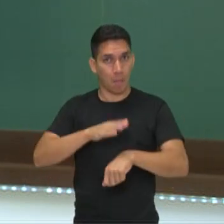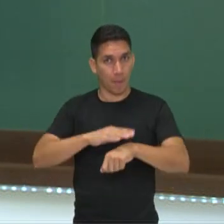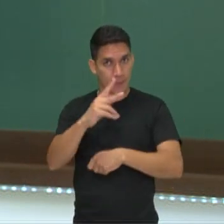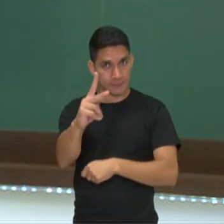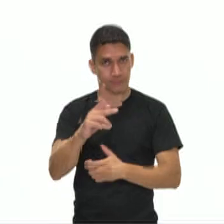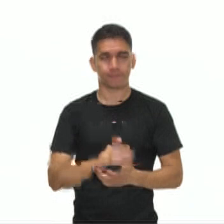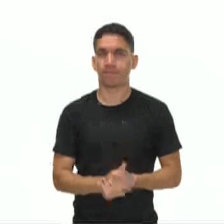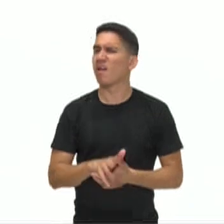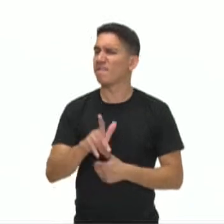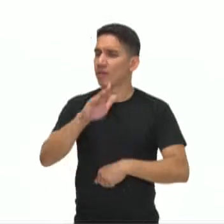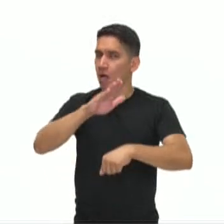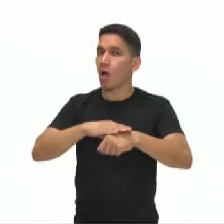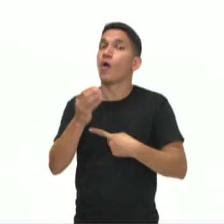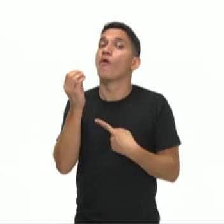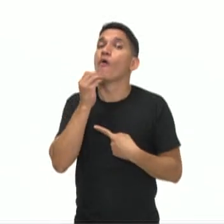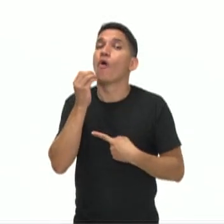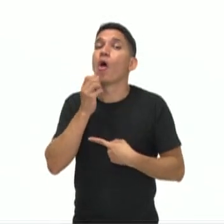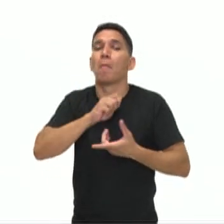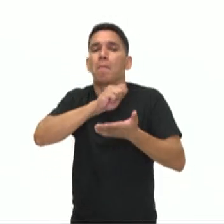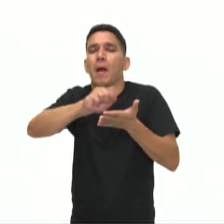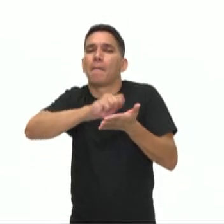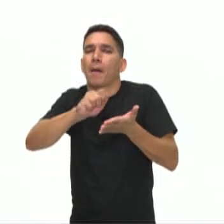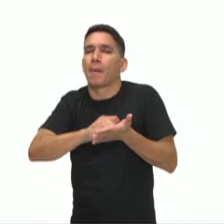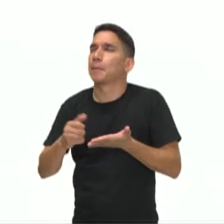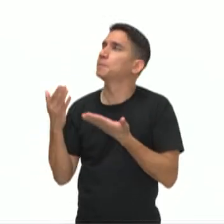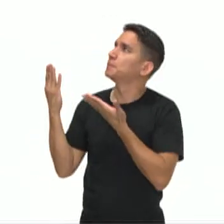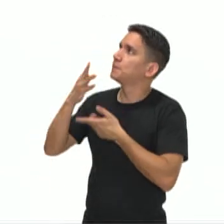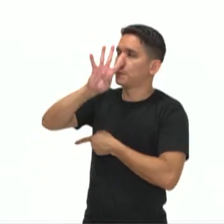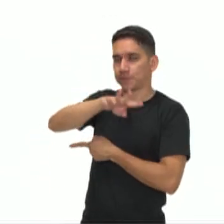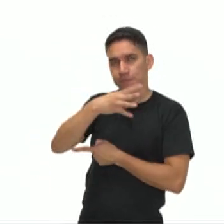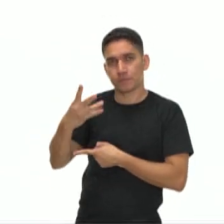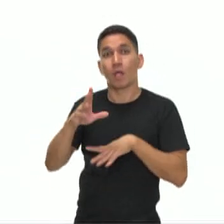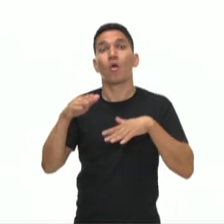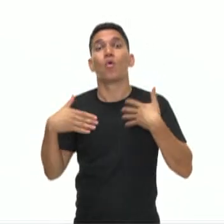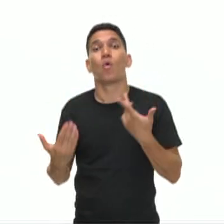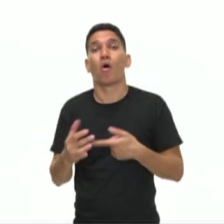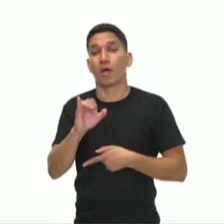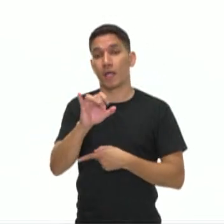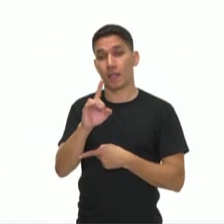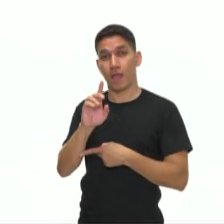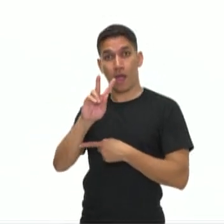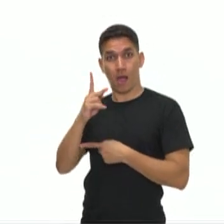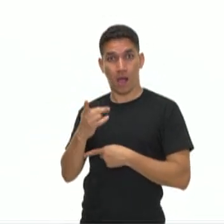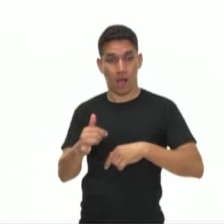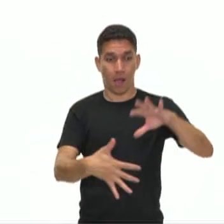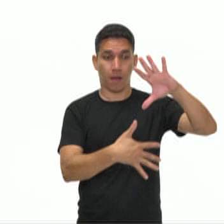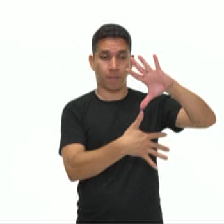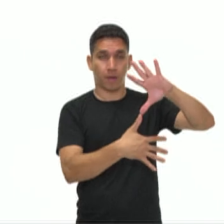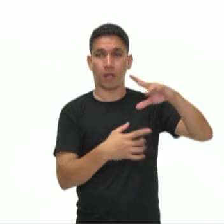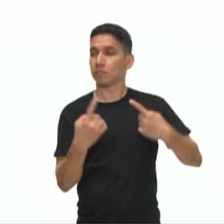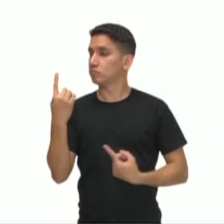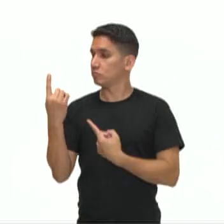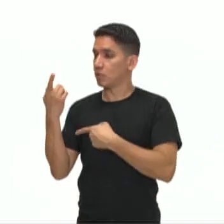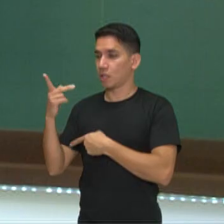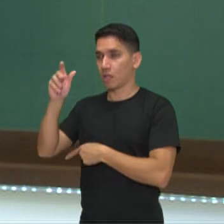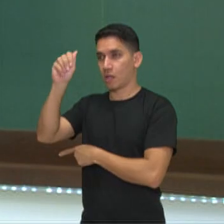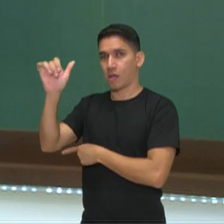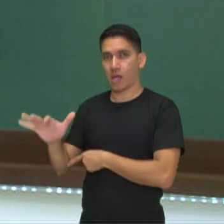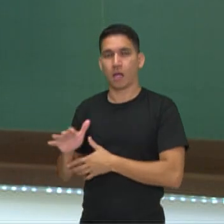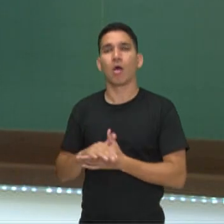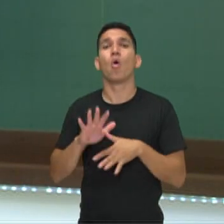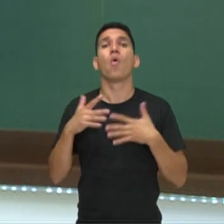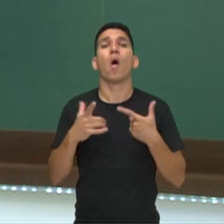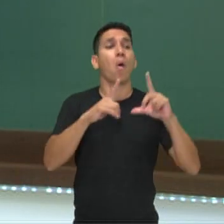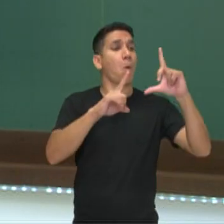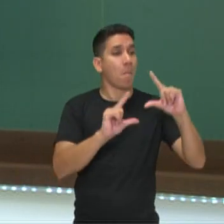vez. Você vai ter a oportunidade de escrever aqui o maior IDH da América e o da África, o menor